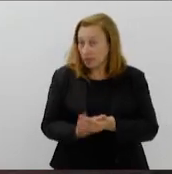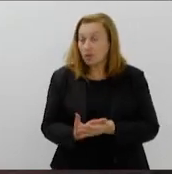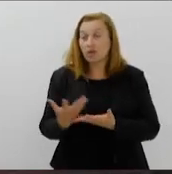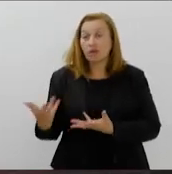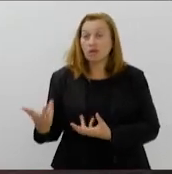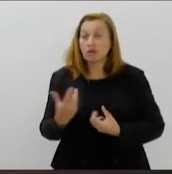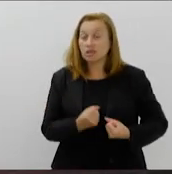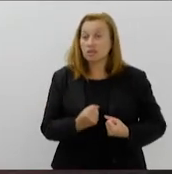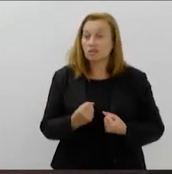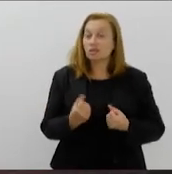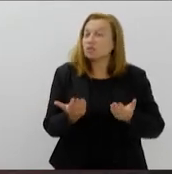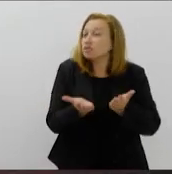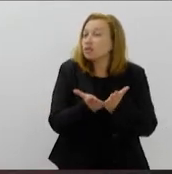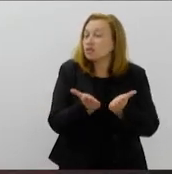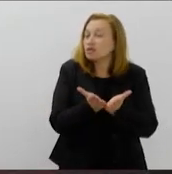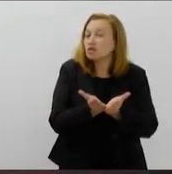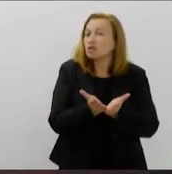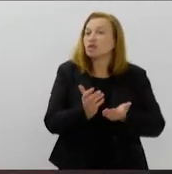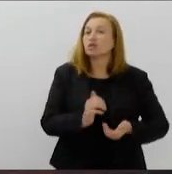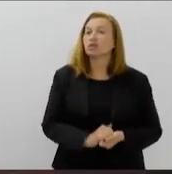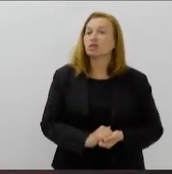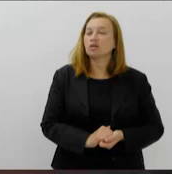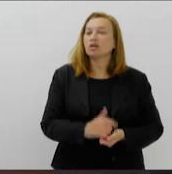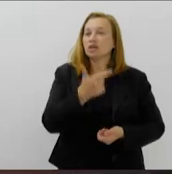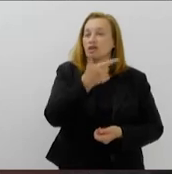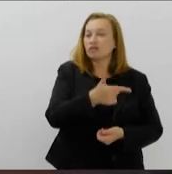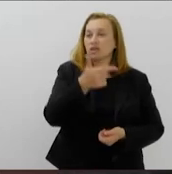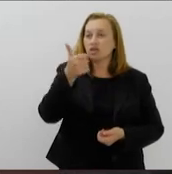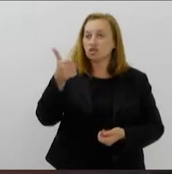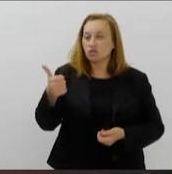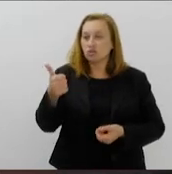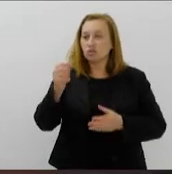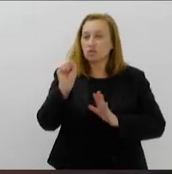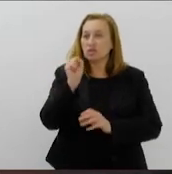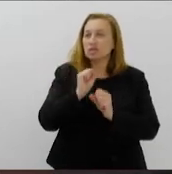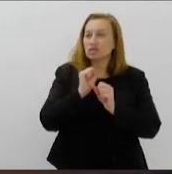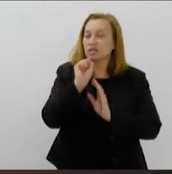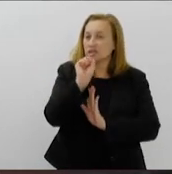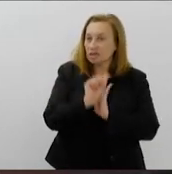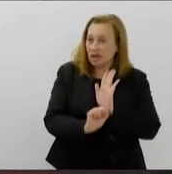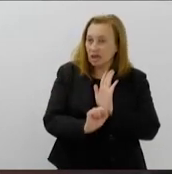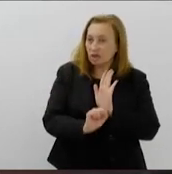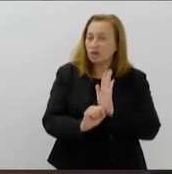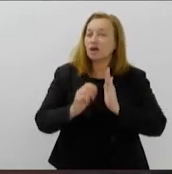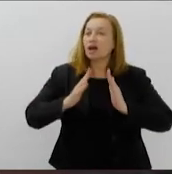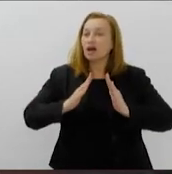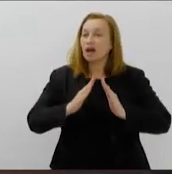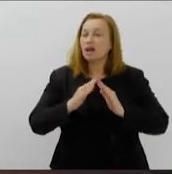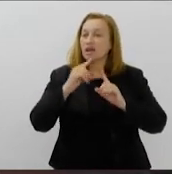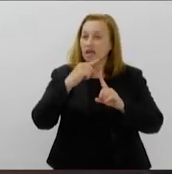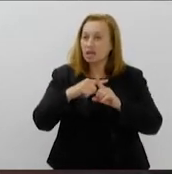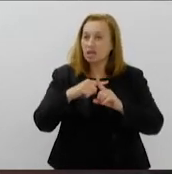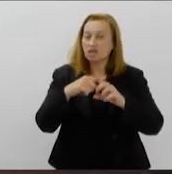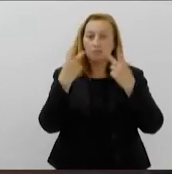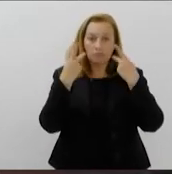do Evangelho, aquilo que há 21 séculos a igreja prega,